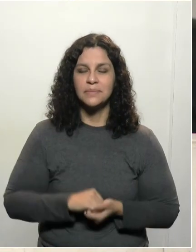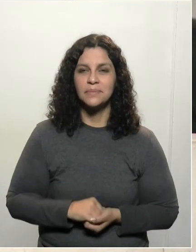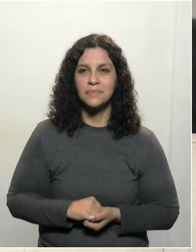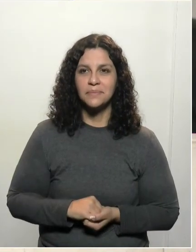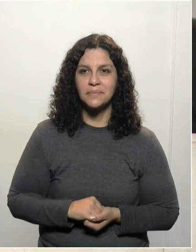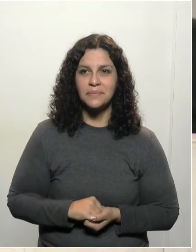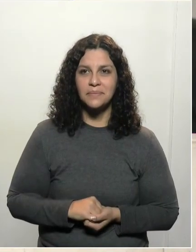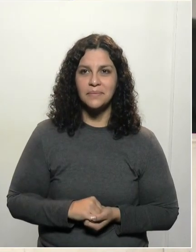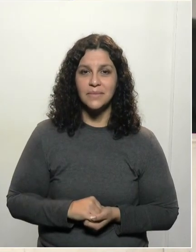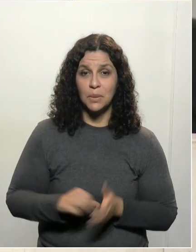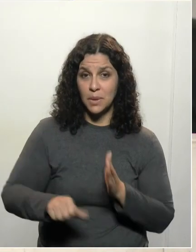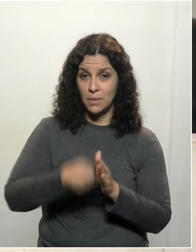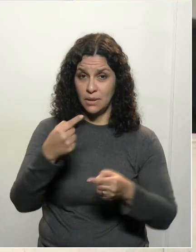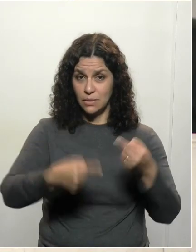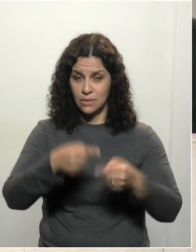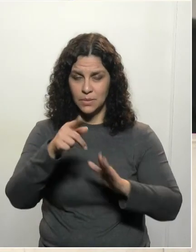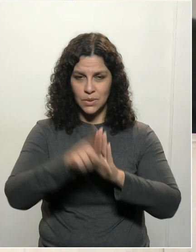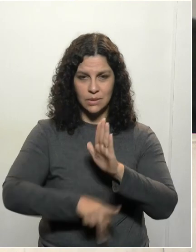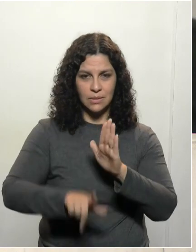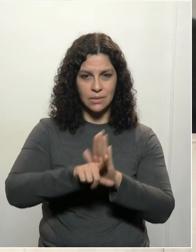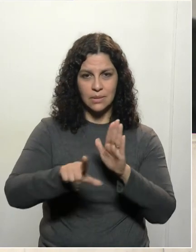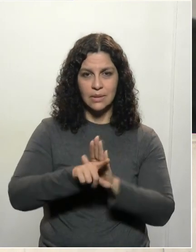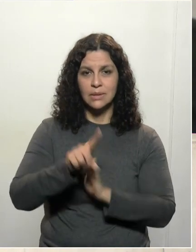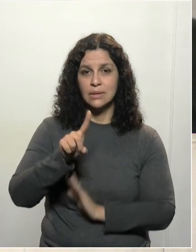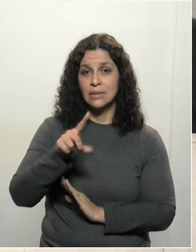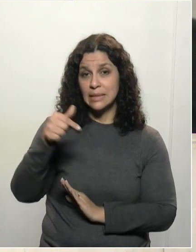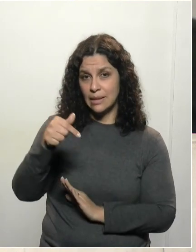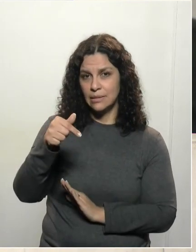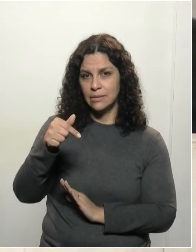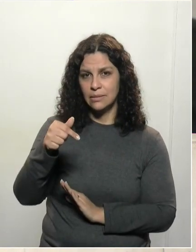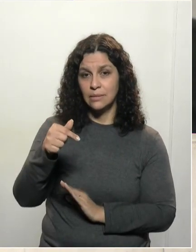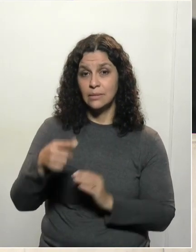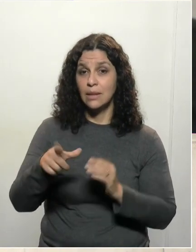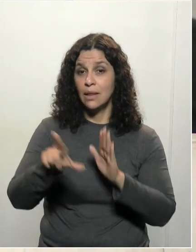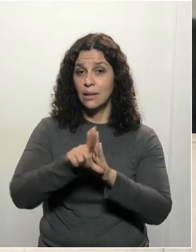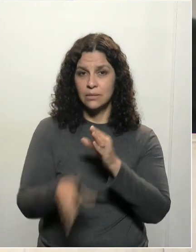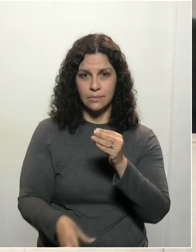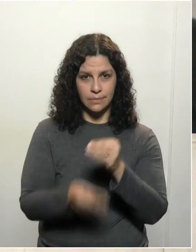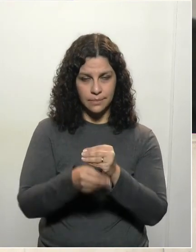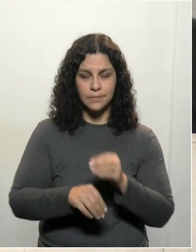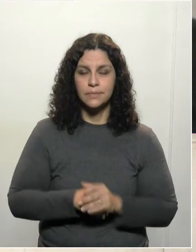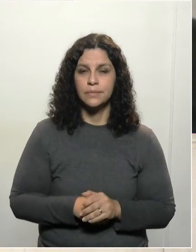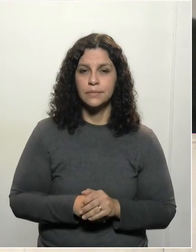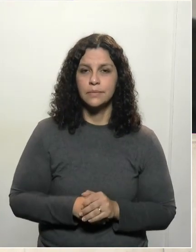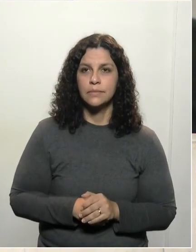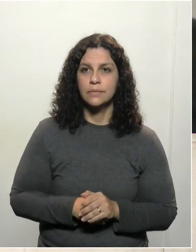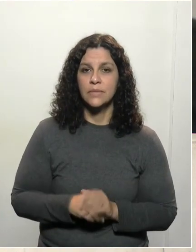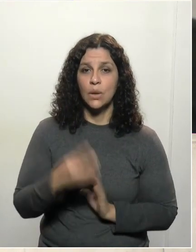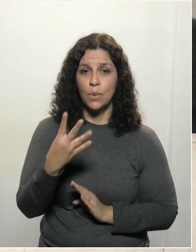416-2020. Primeira discussão do projeto de lei número 7, lei complementar